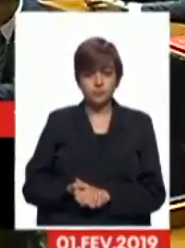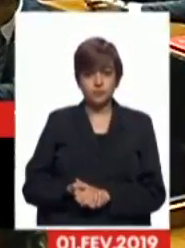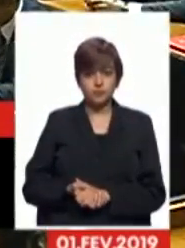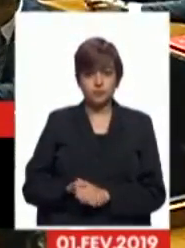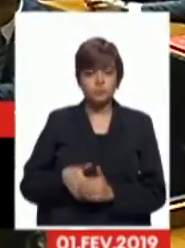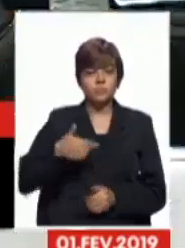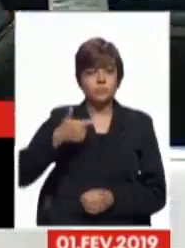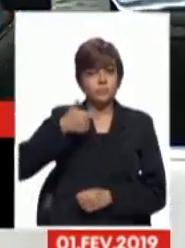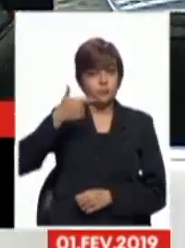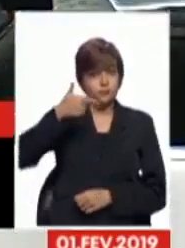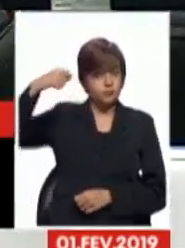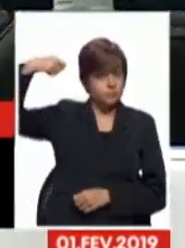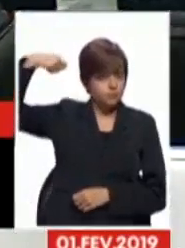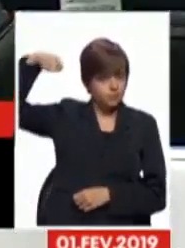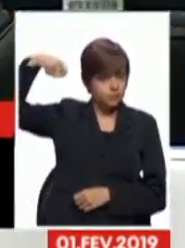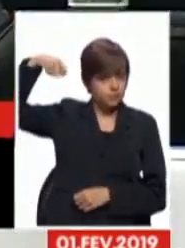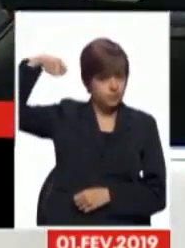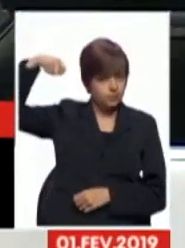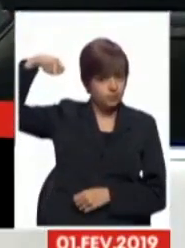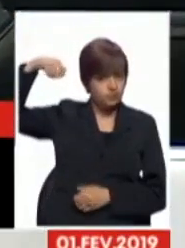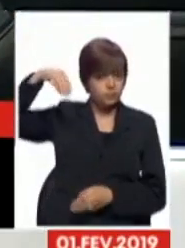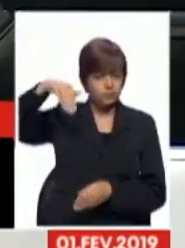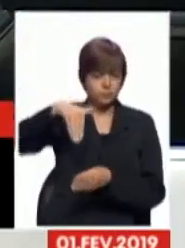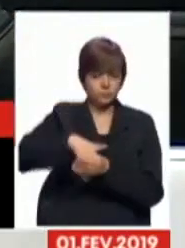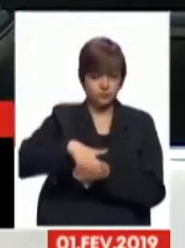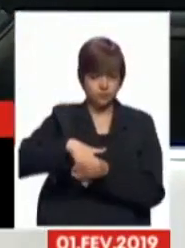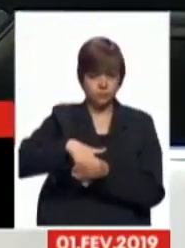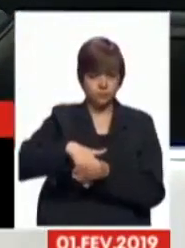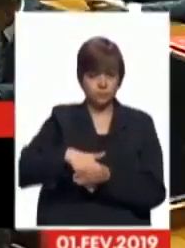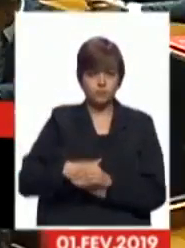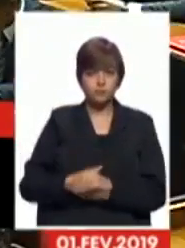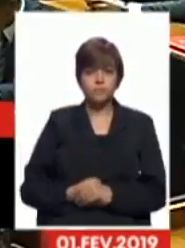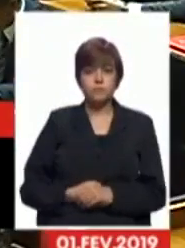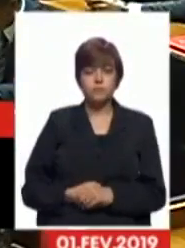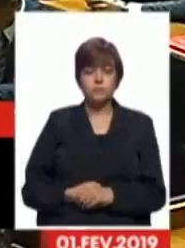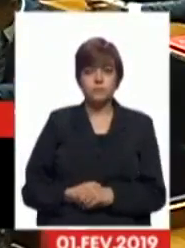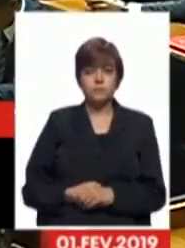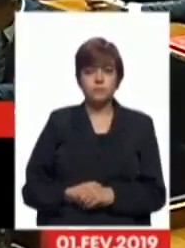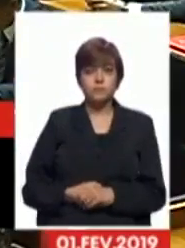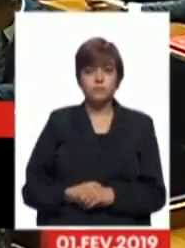Segunda chamada, em votação.